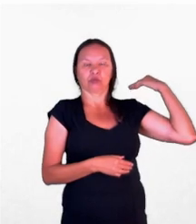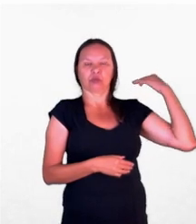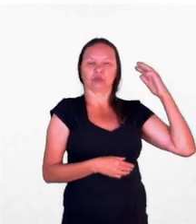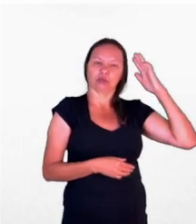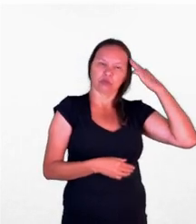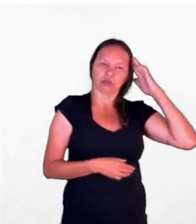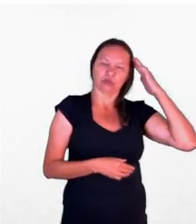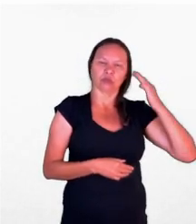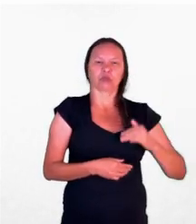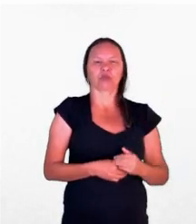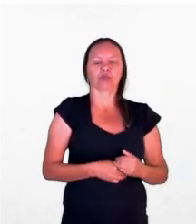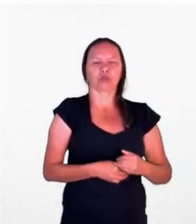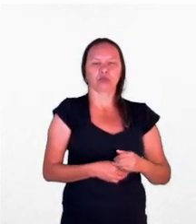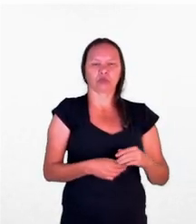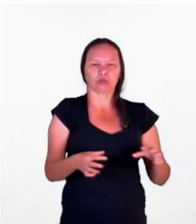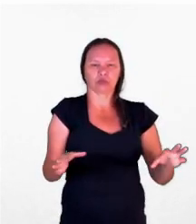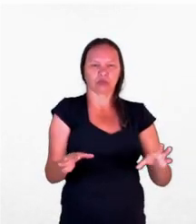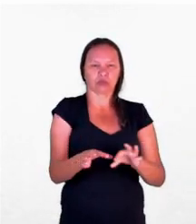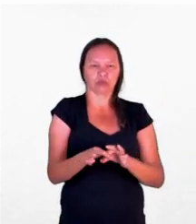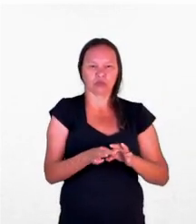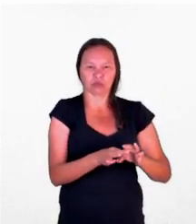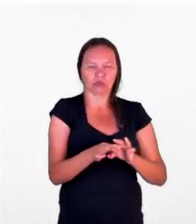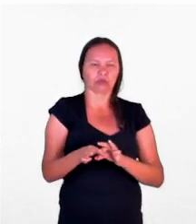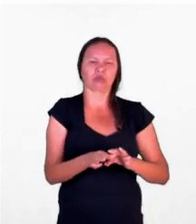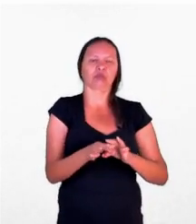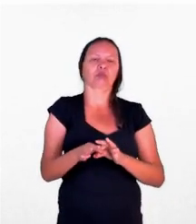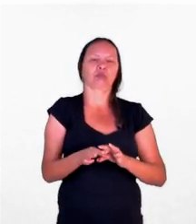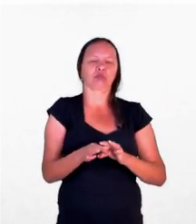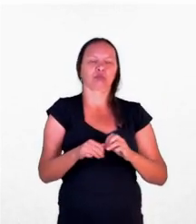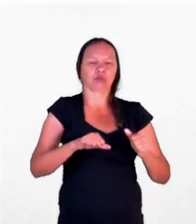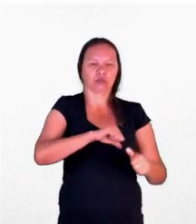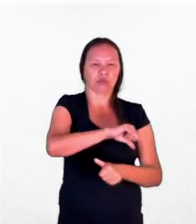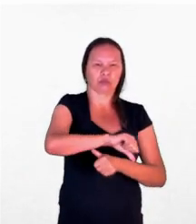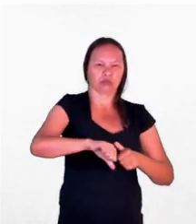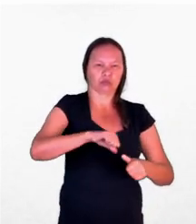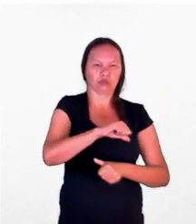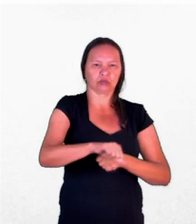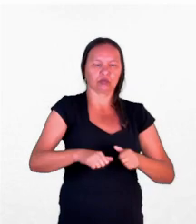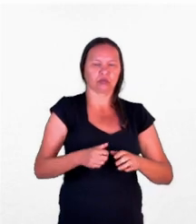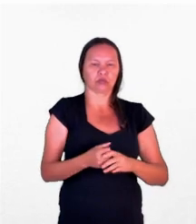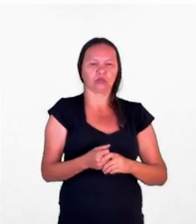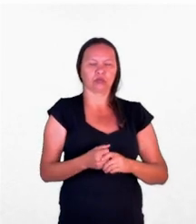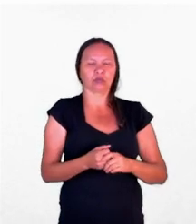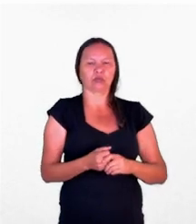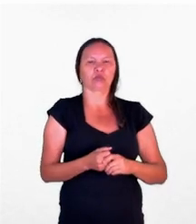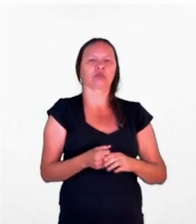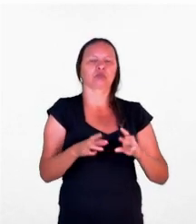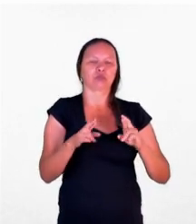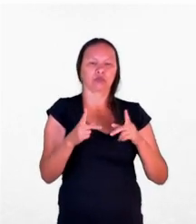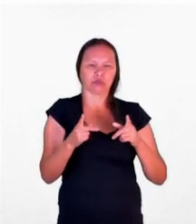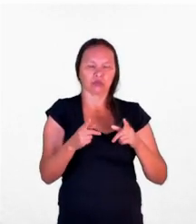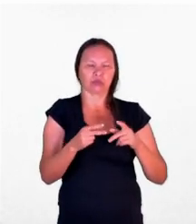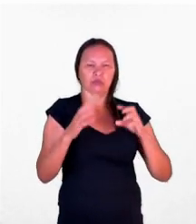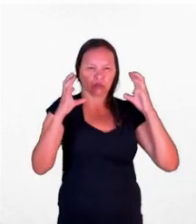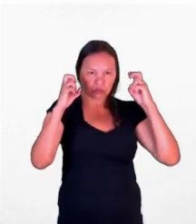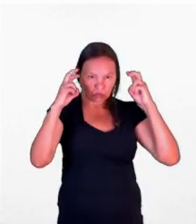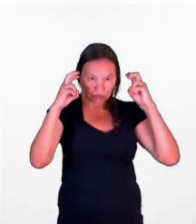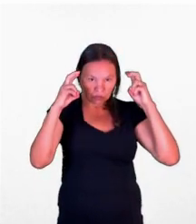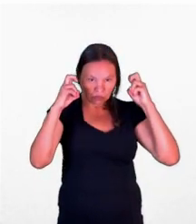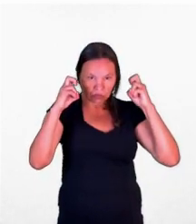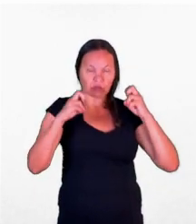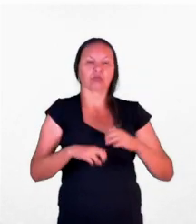papel da da União eh mudou e deve mudar com relação a esse tem